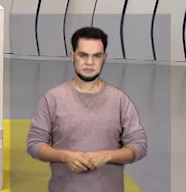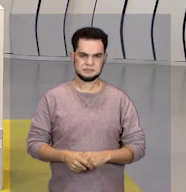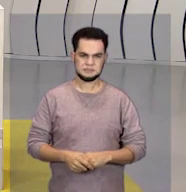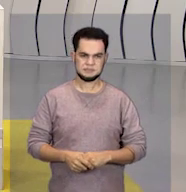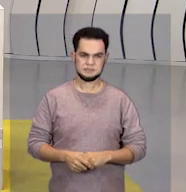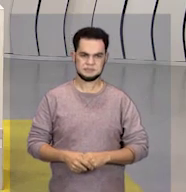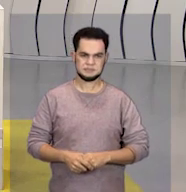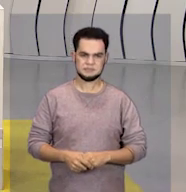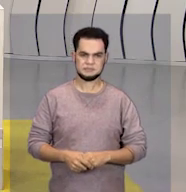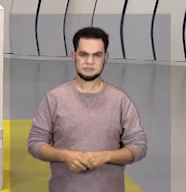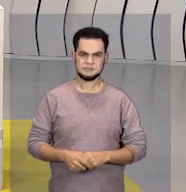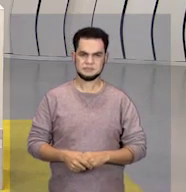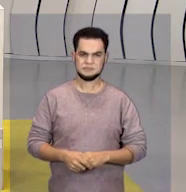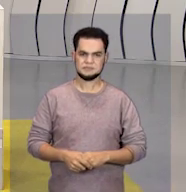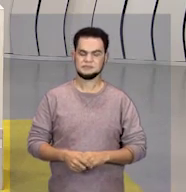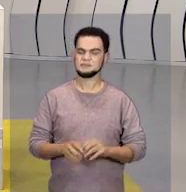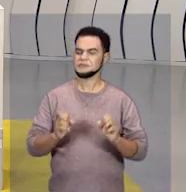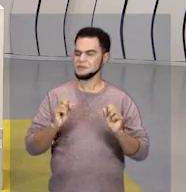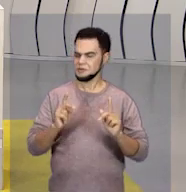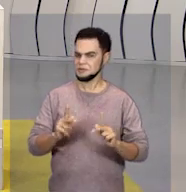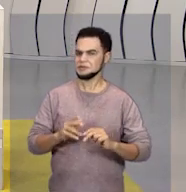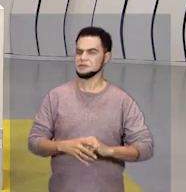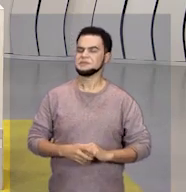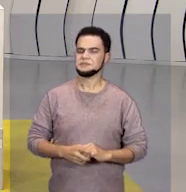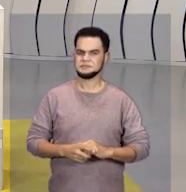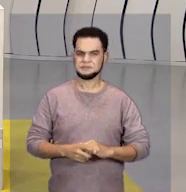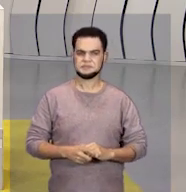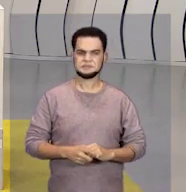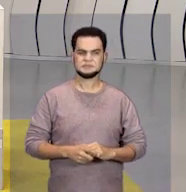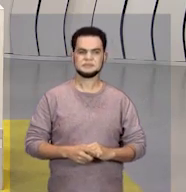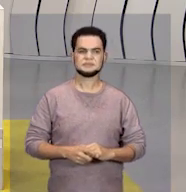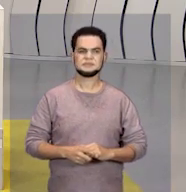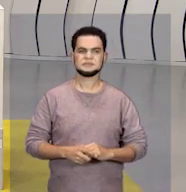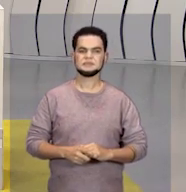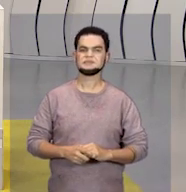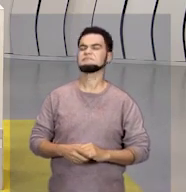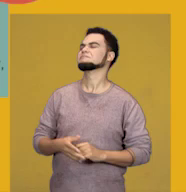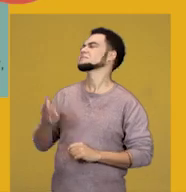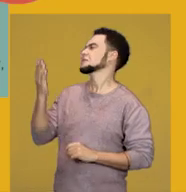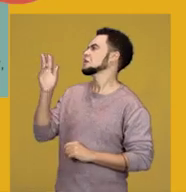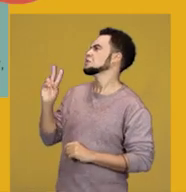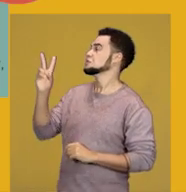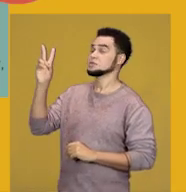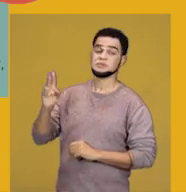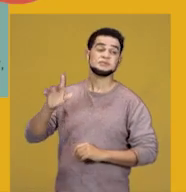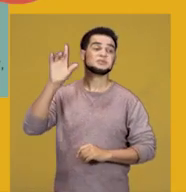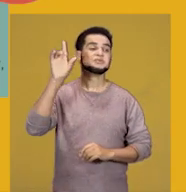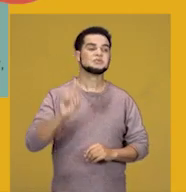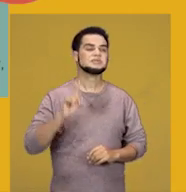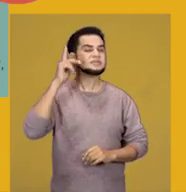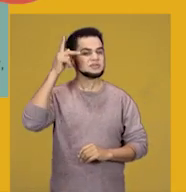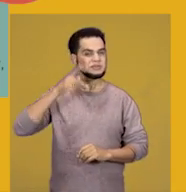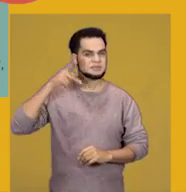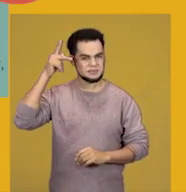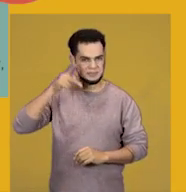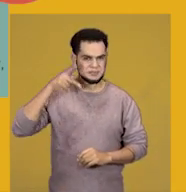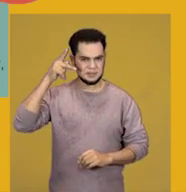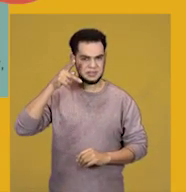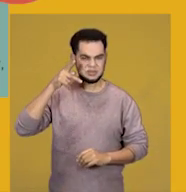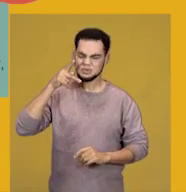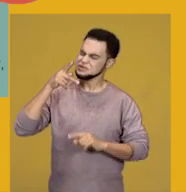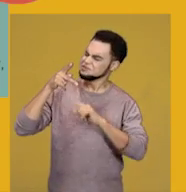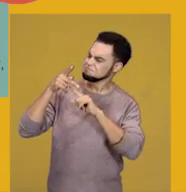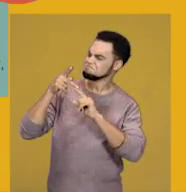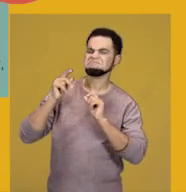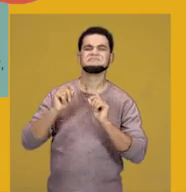Ok. Então, seguindo aqui, direitos políticos, em uma democracia, é aqueles direitos